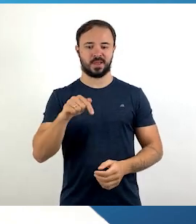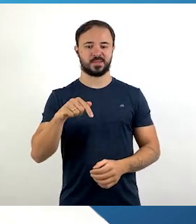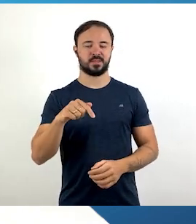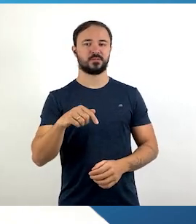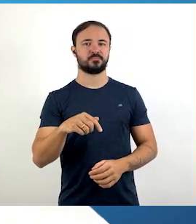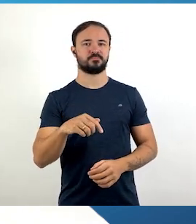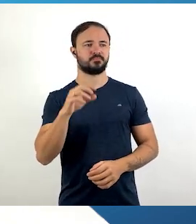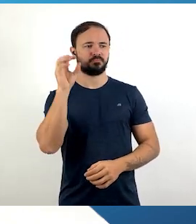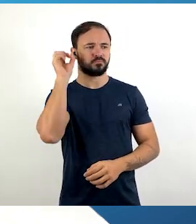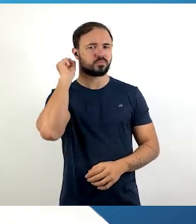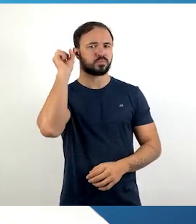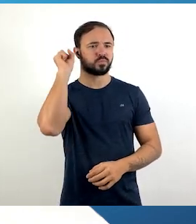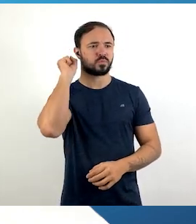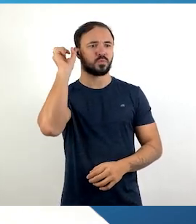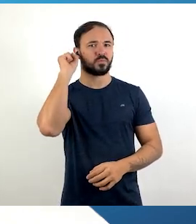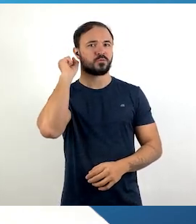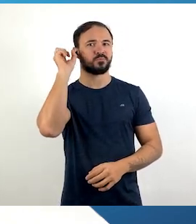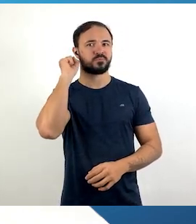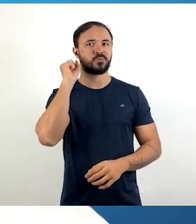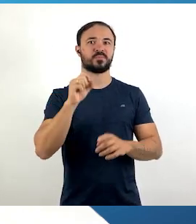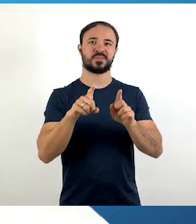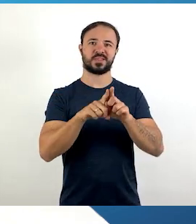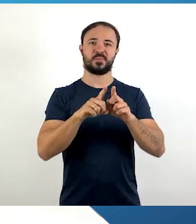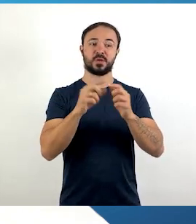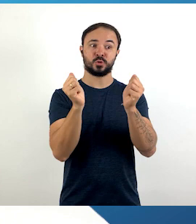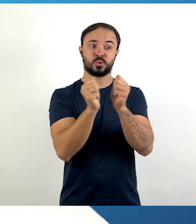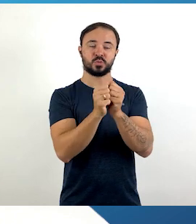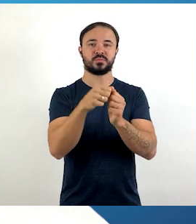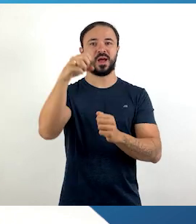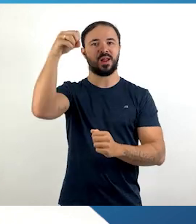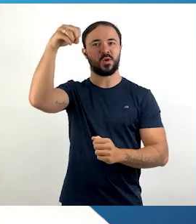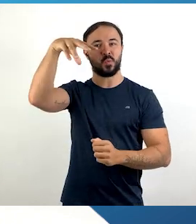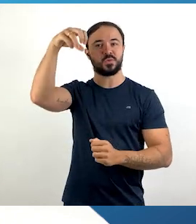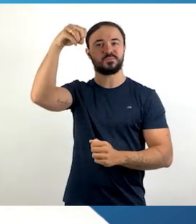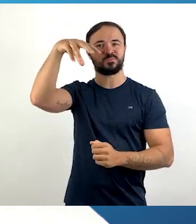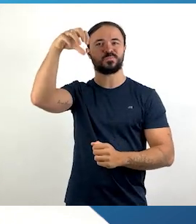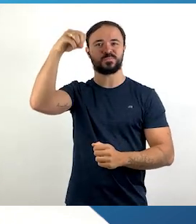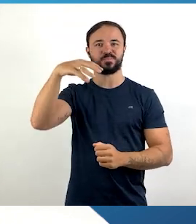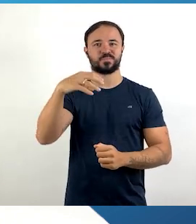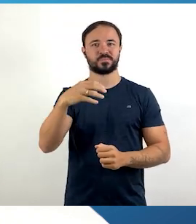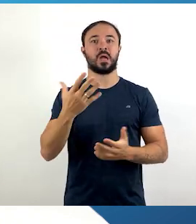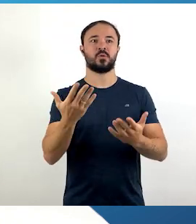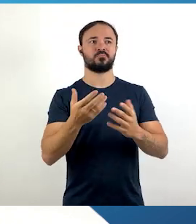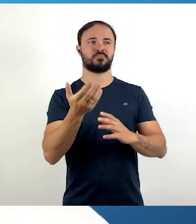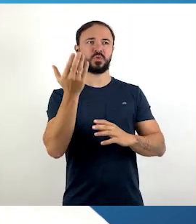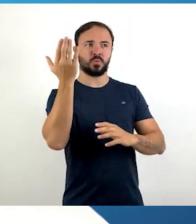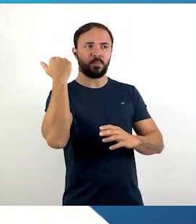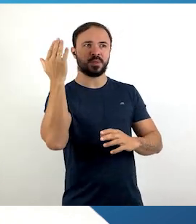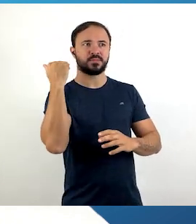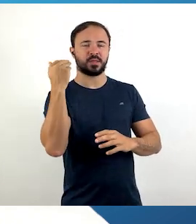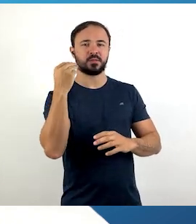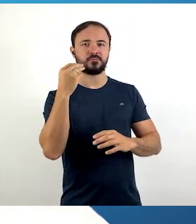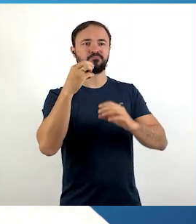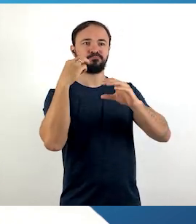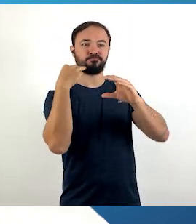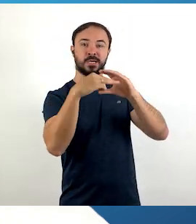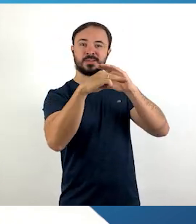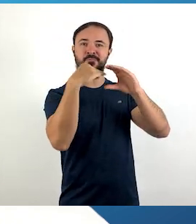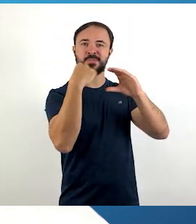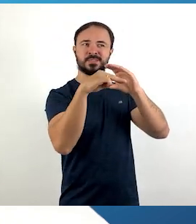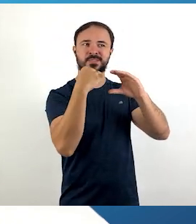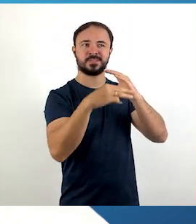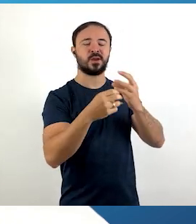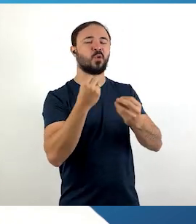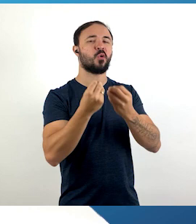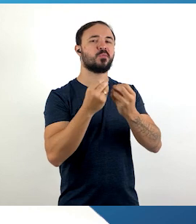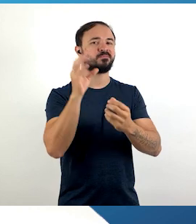sons e o sinal luminoso. Então os primeiros telégrafos usavam mais o sinal sonoro. E através desse